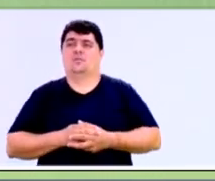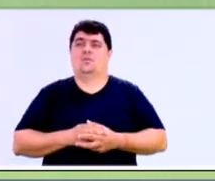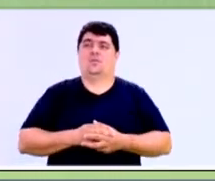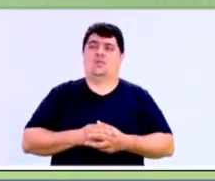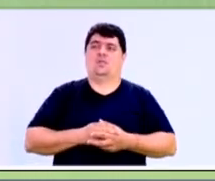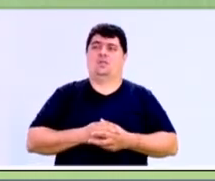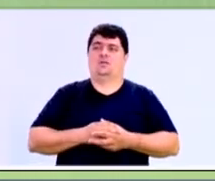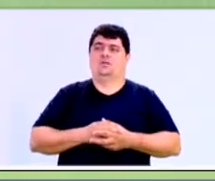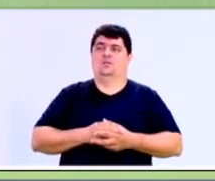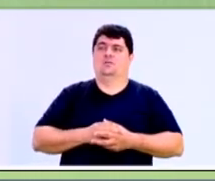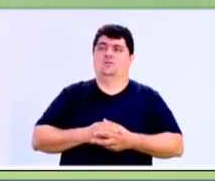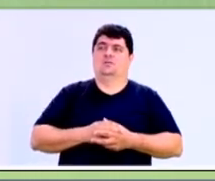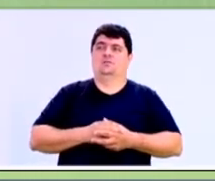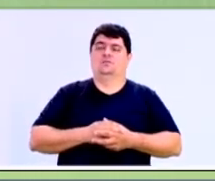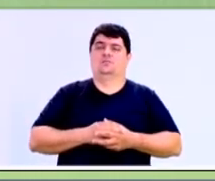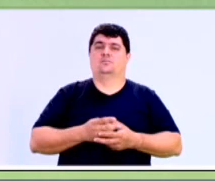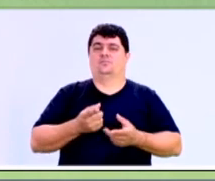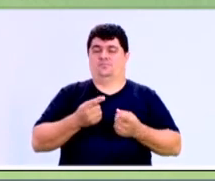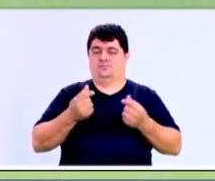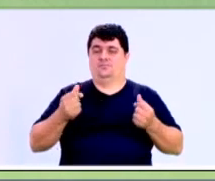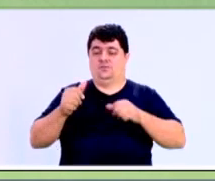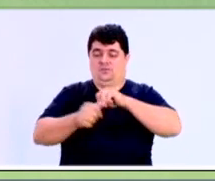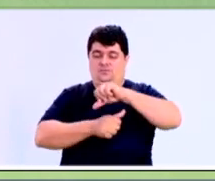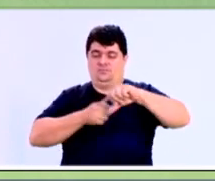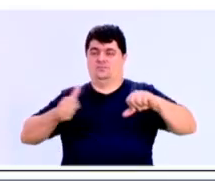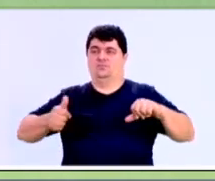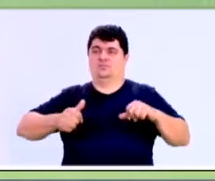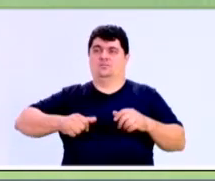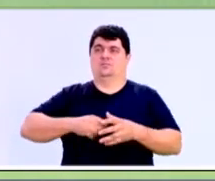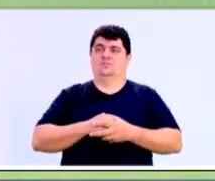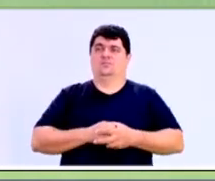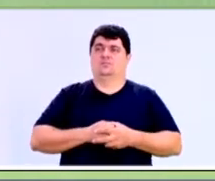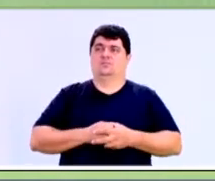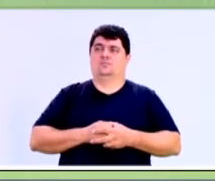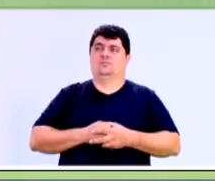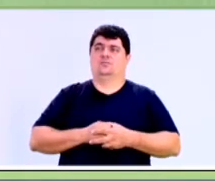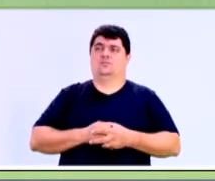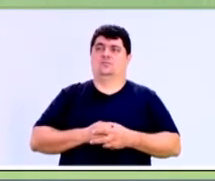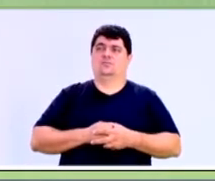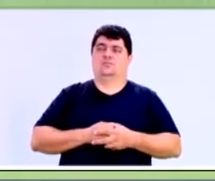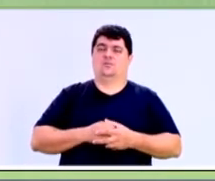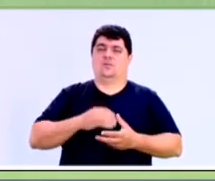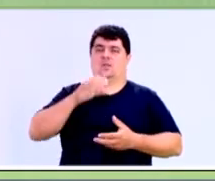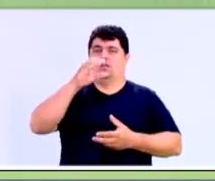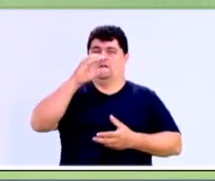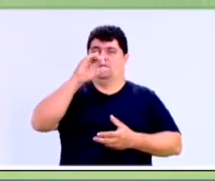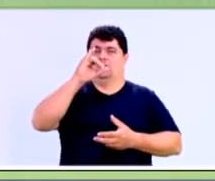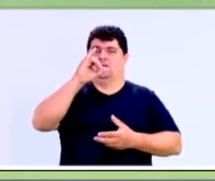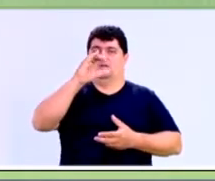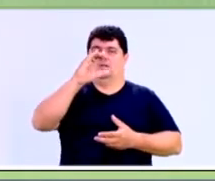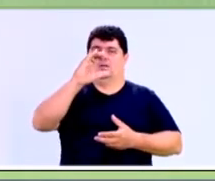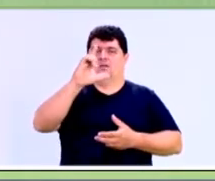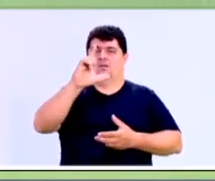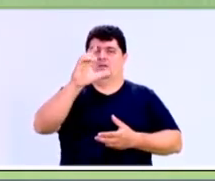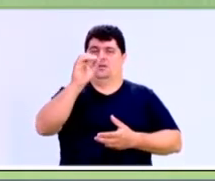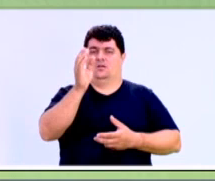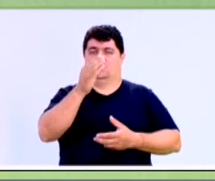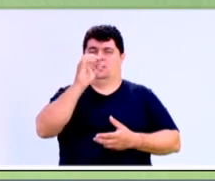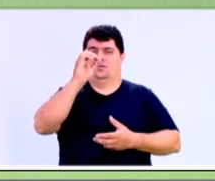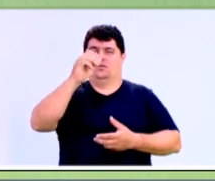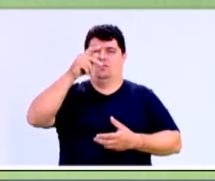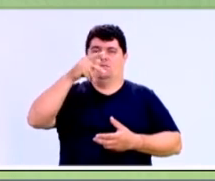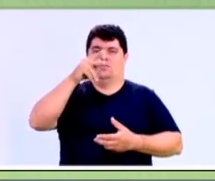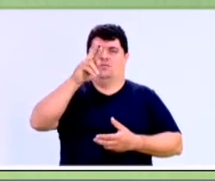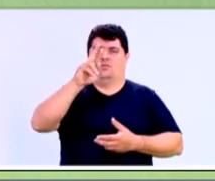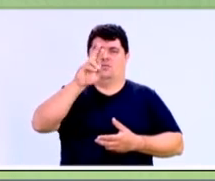em dinheiro. Correto? O nome disso é o quê? O nome disso é ciclo operacional. Nesse caso